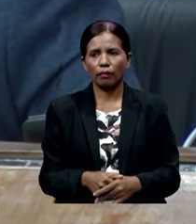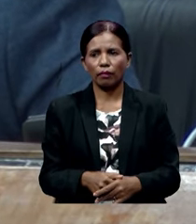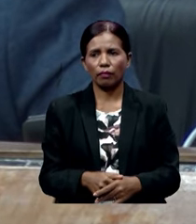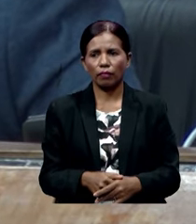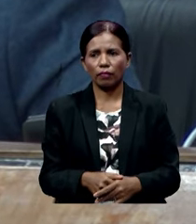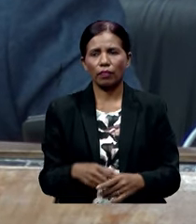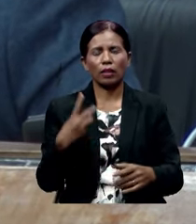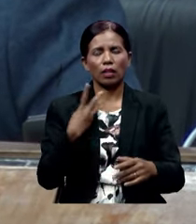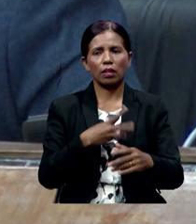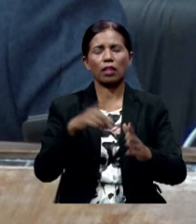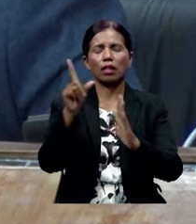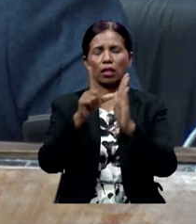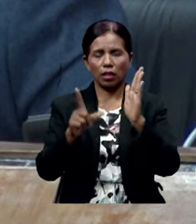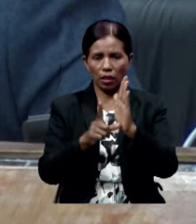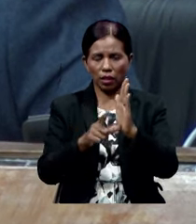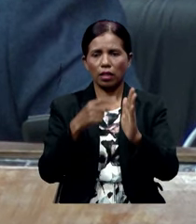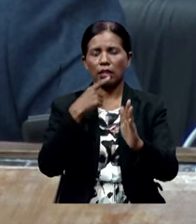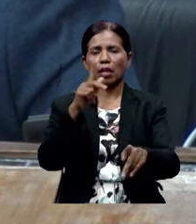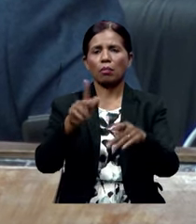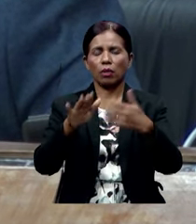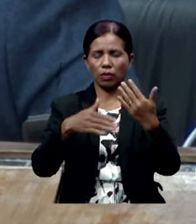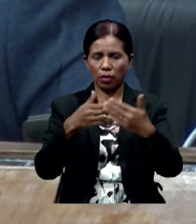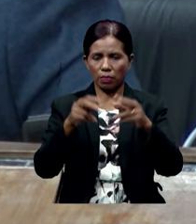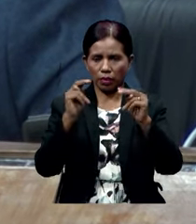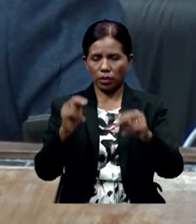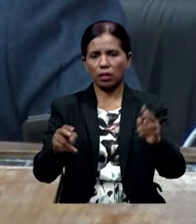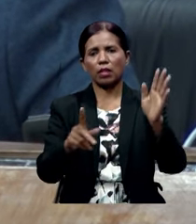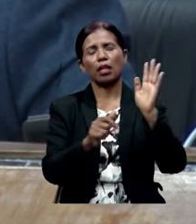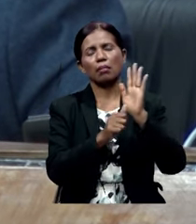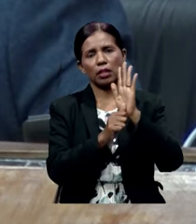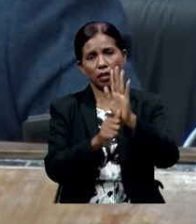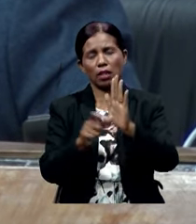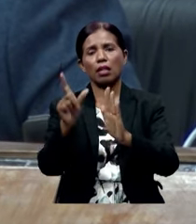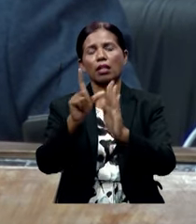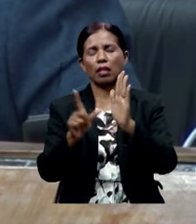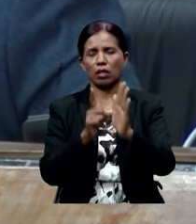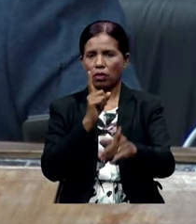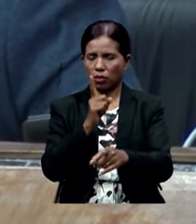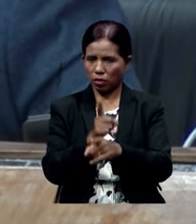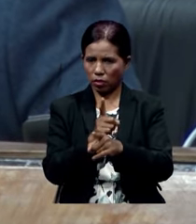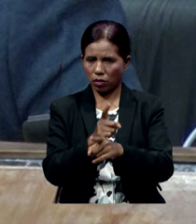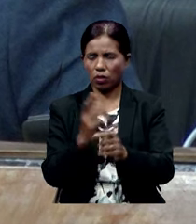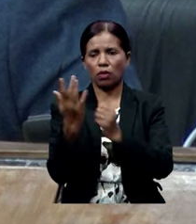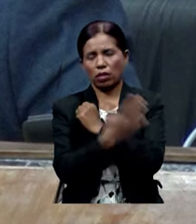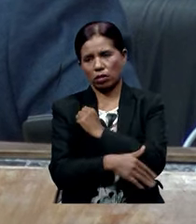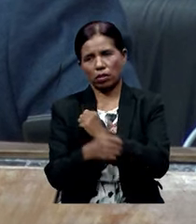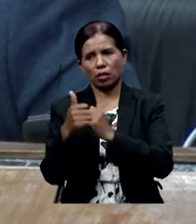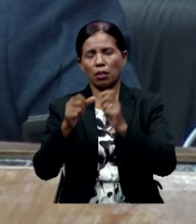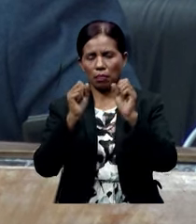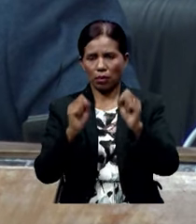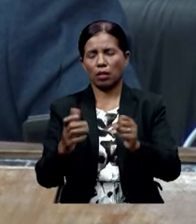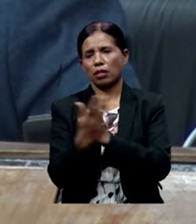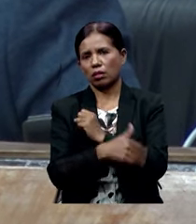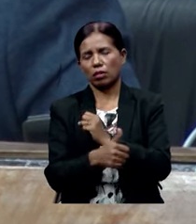E tem a lei não se que é todo precisa de representação legal. E não é com exceção da nação cirana, ou ainda embelemos na nação